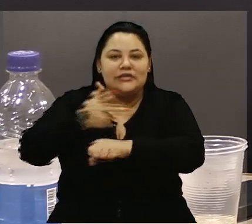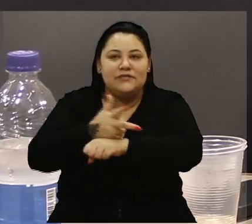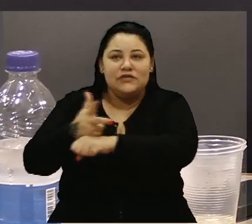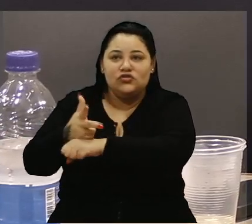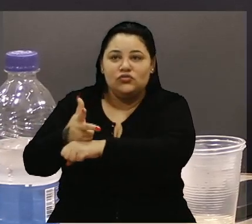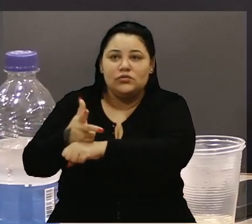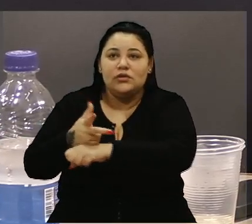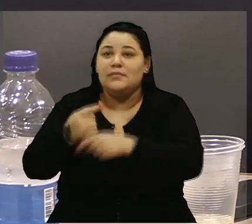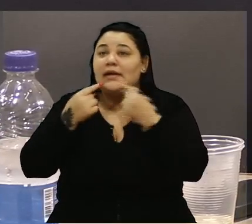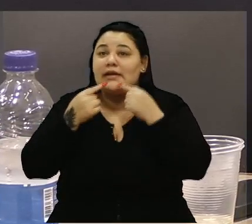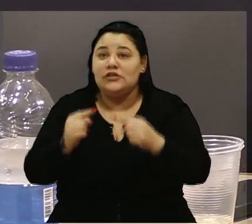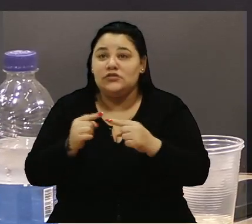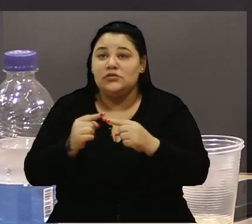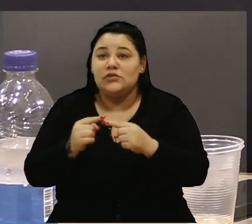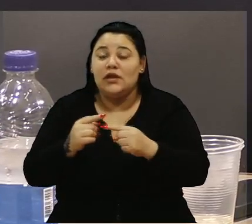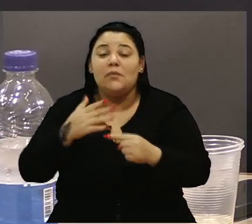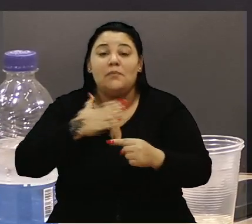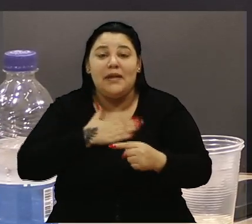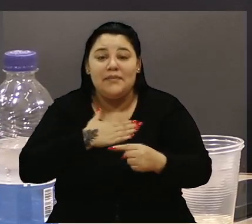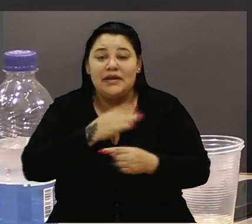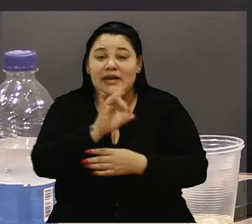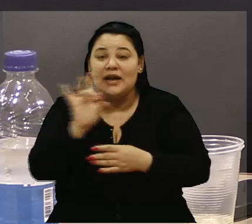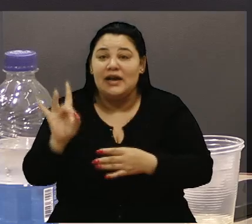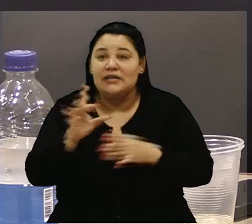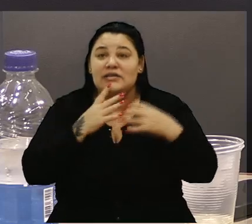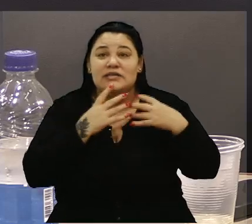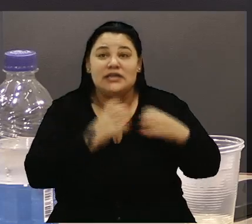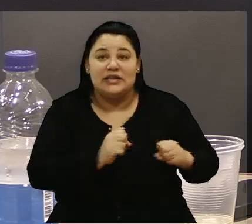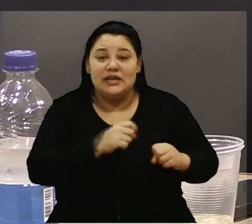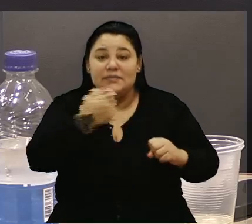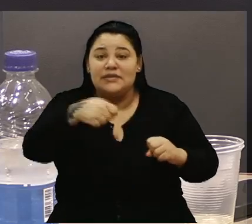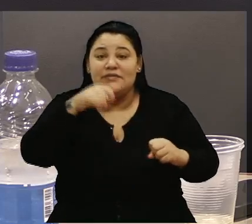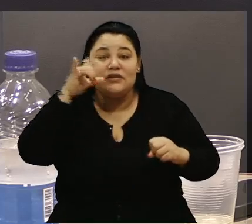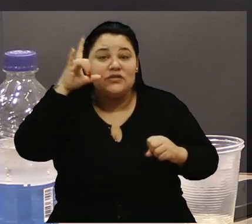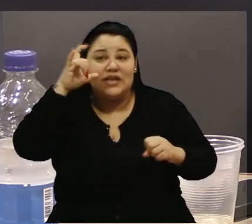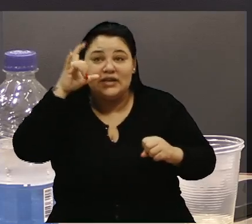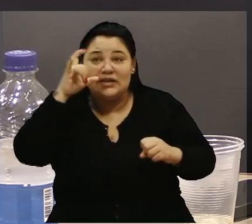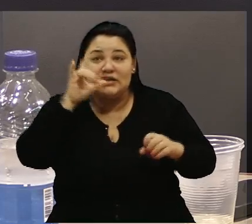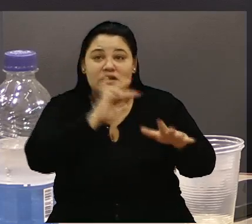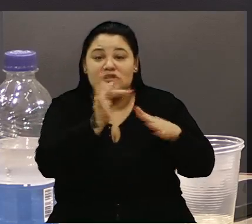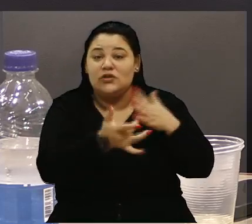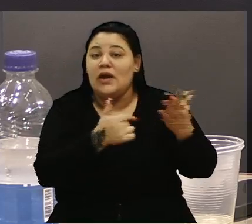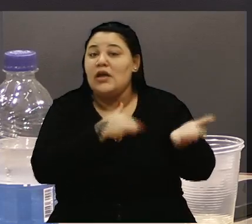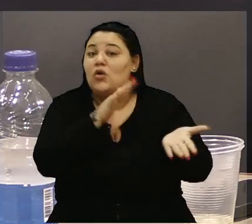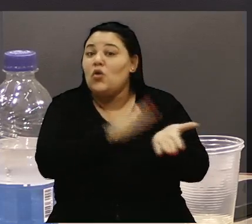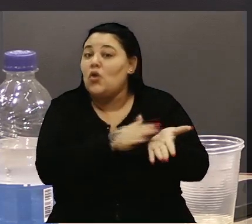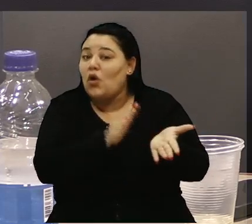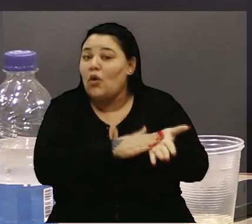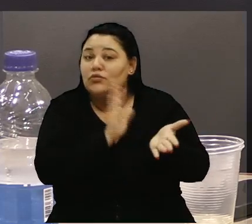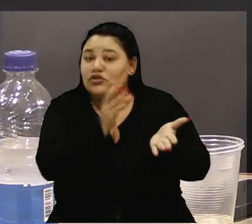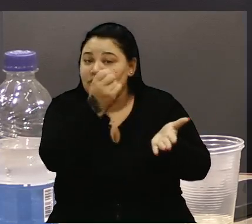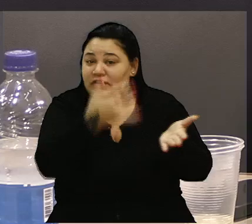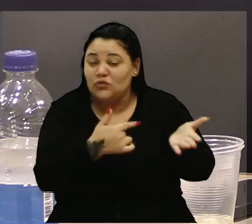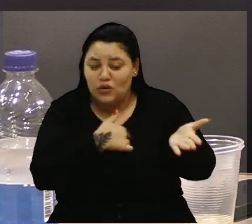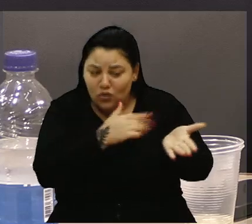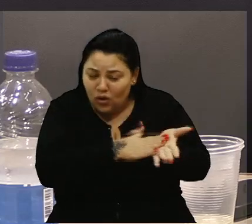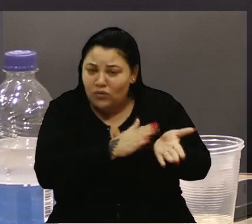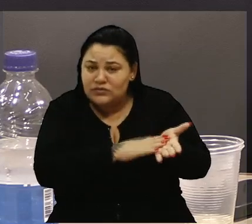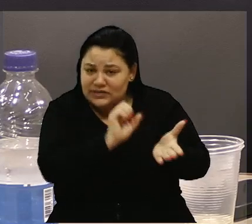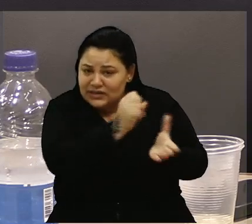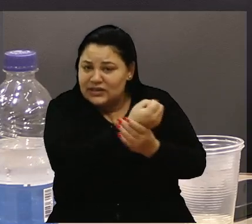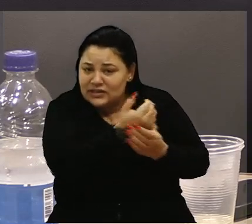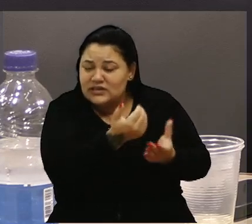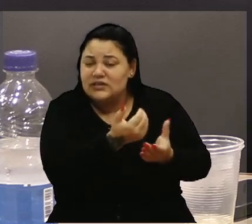crítica. Para mim, cada secretaria deveria ter um Instagram, uma rede social para passar o que é feito. Eu cobro isso da Secretaria de Segurança, por exemplo, como outros municípios